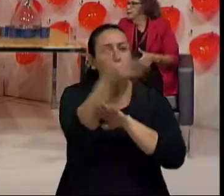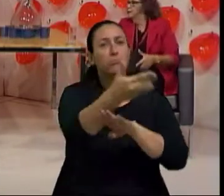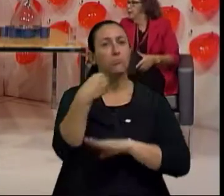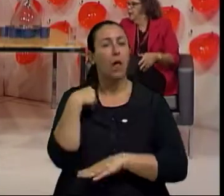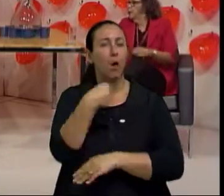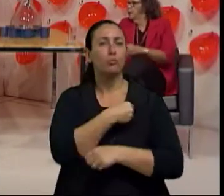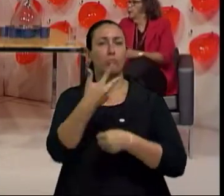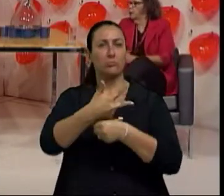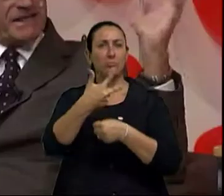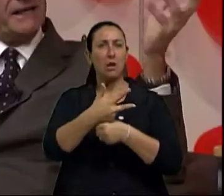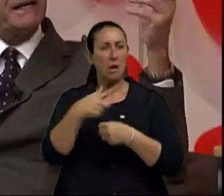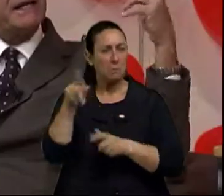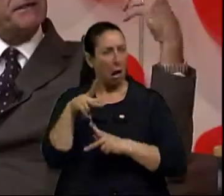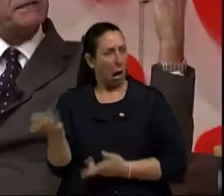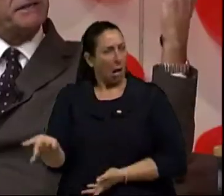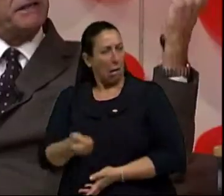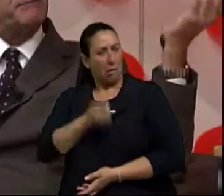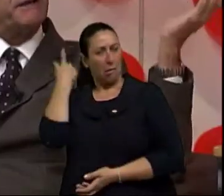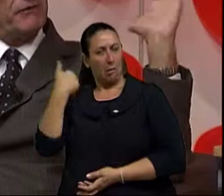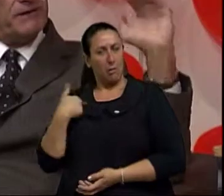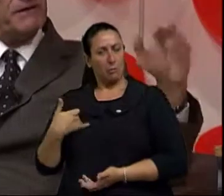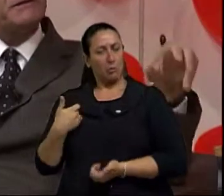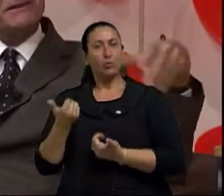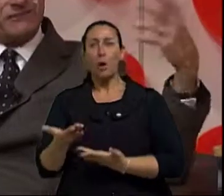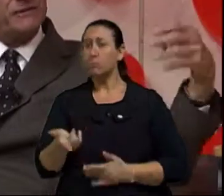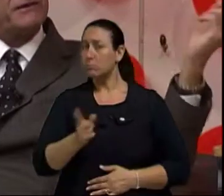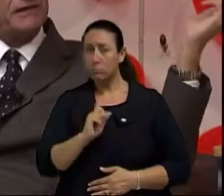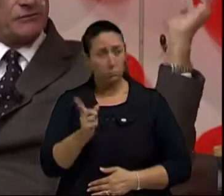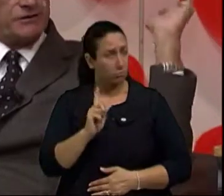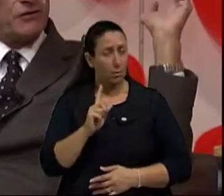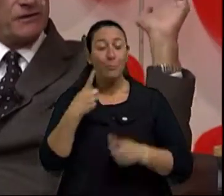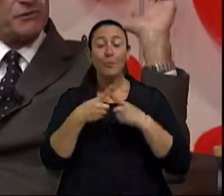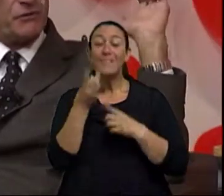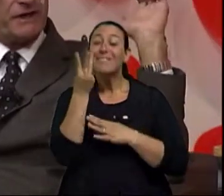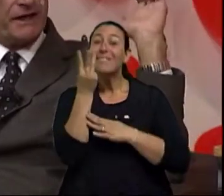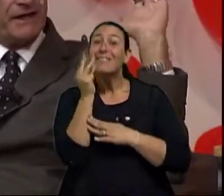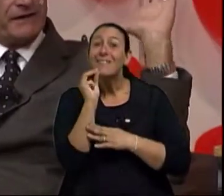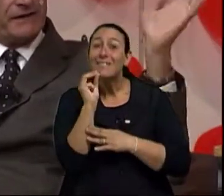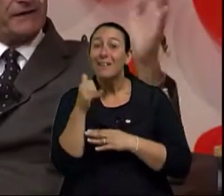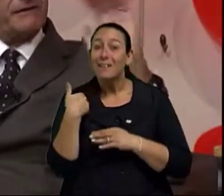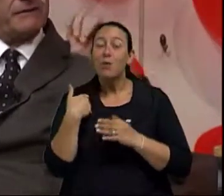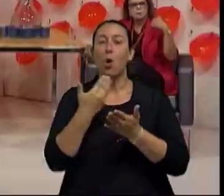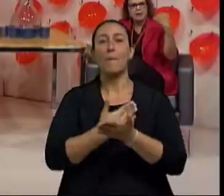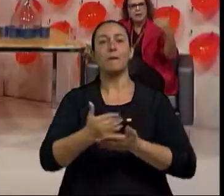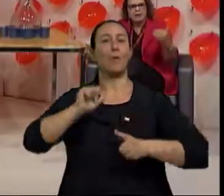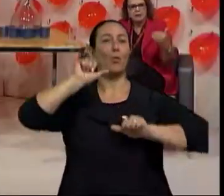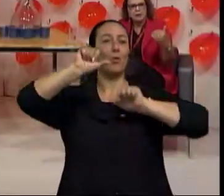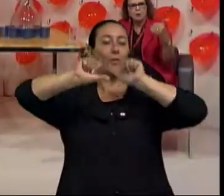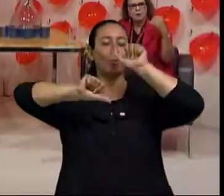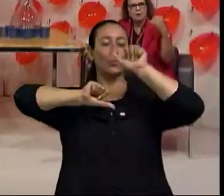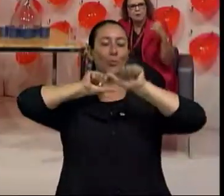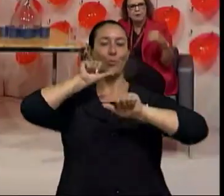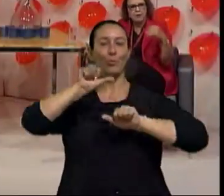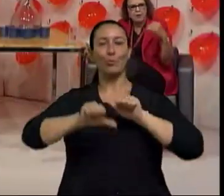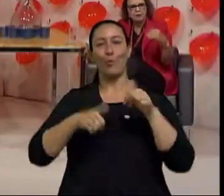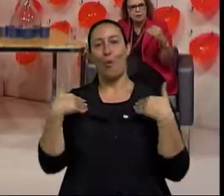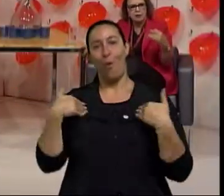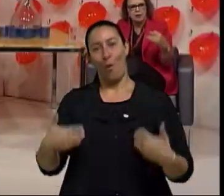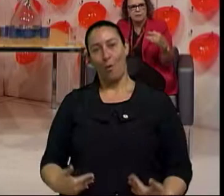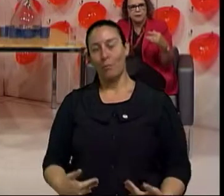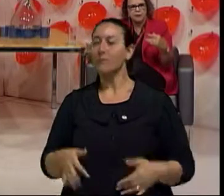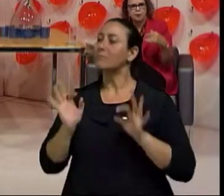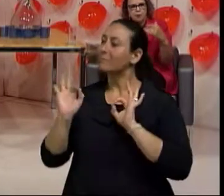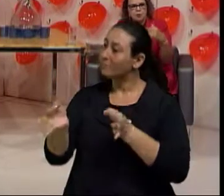okay, familiar. Tá, mas okay, eu usei genericamente, claro, 30 porque é o início dessas modificações que começam a ocorrer. Claro. E aí, se a gente pegar assim, que vida